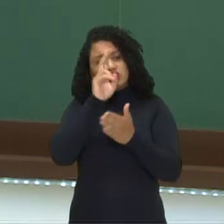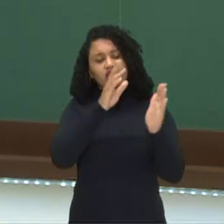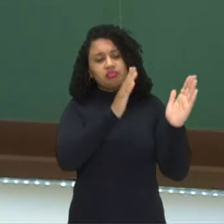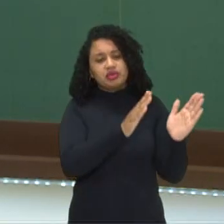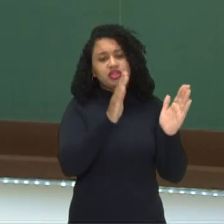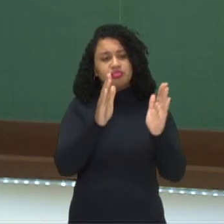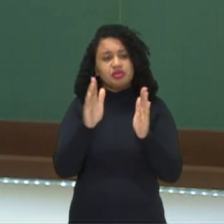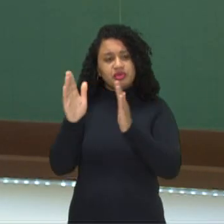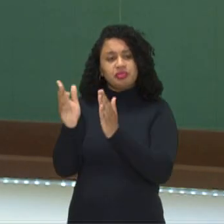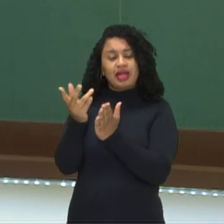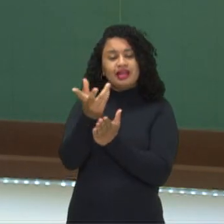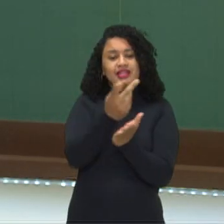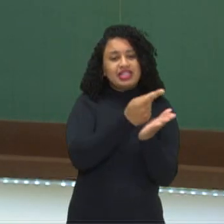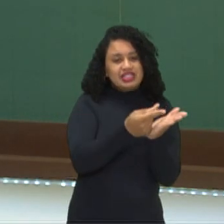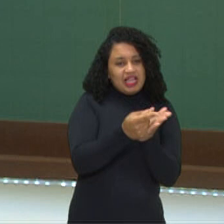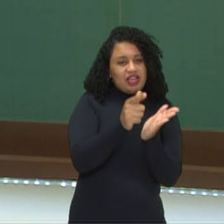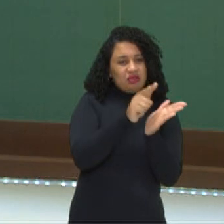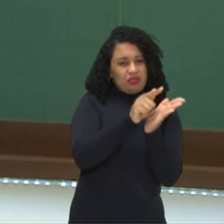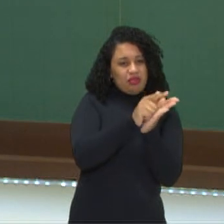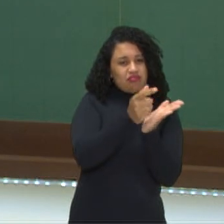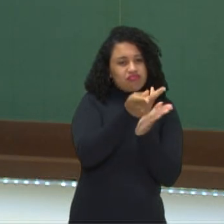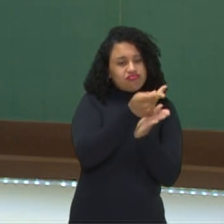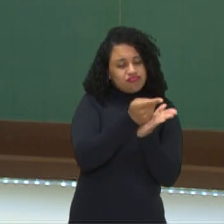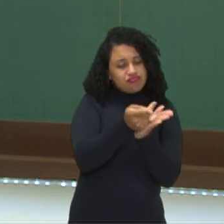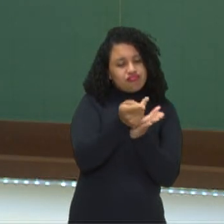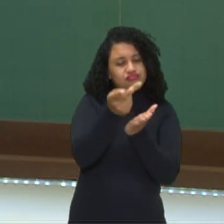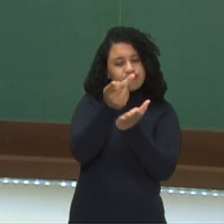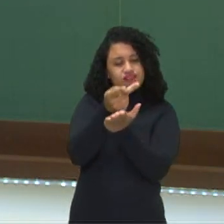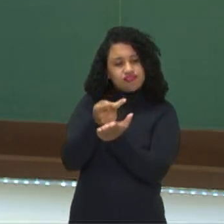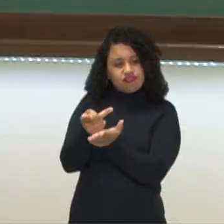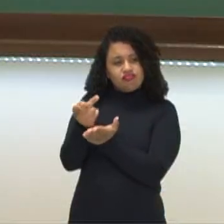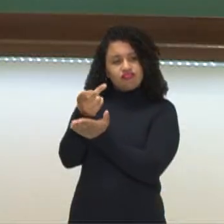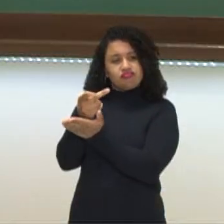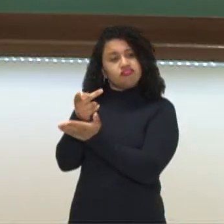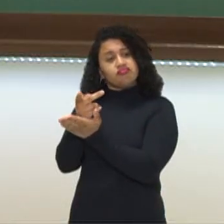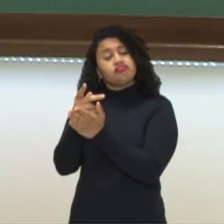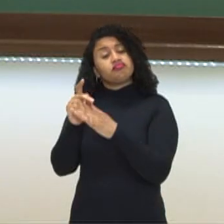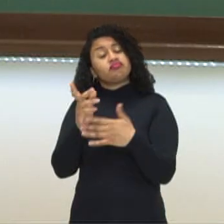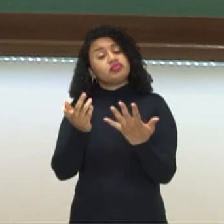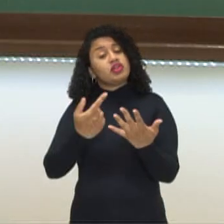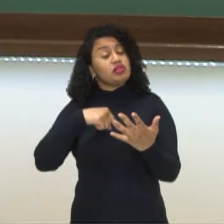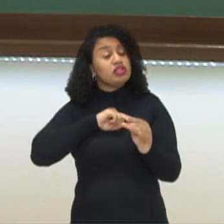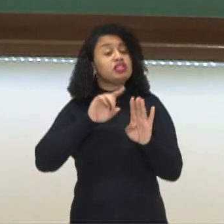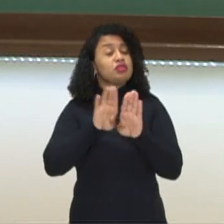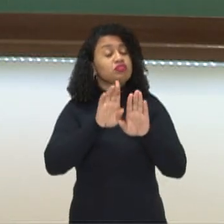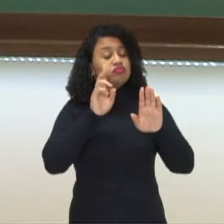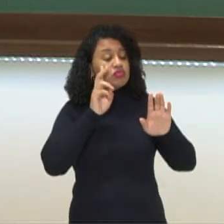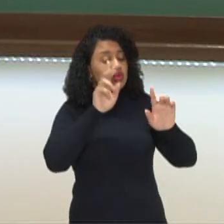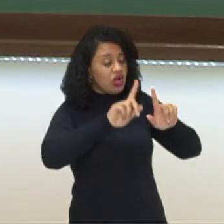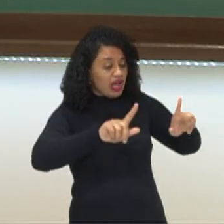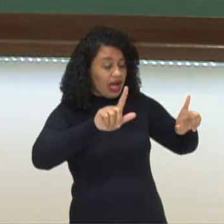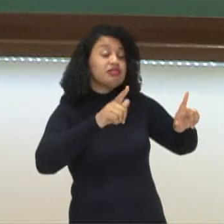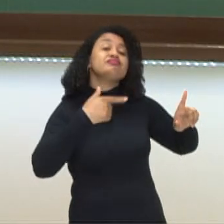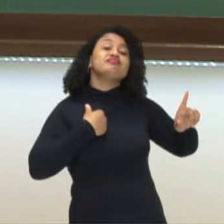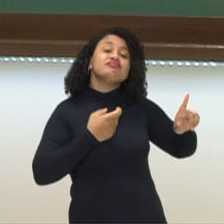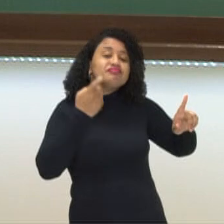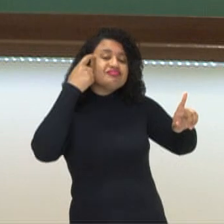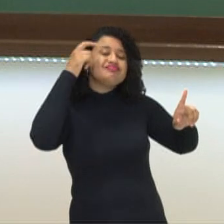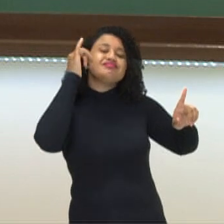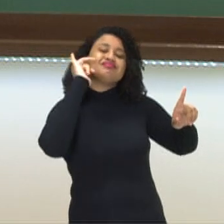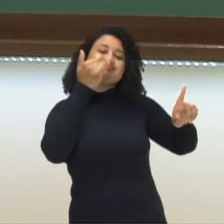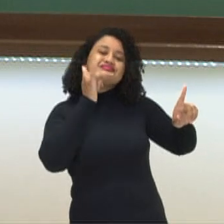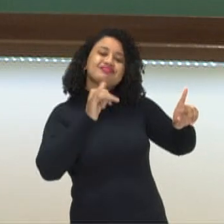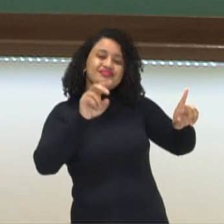pedaço de papel, né? Então, através do desenho, a gente também pode contar histórias. A gente